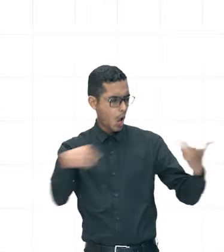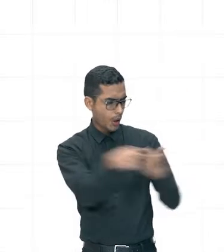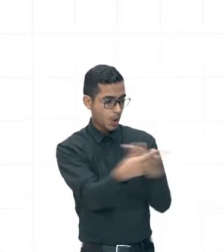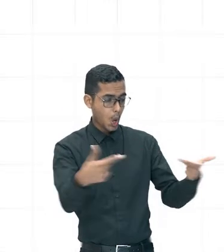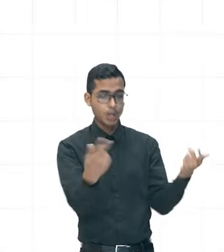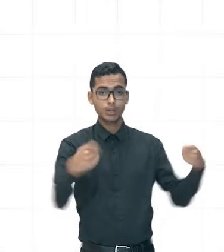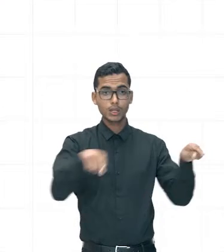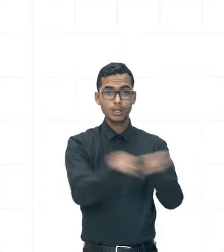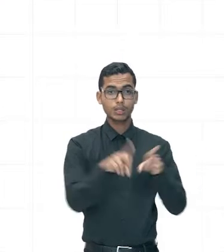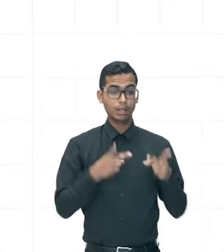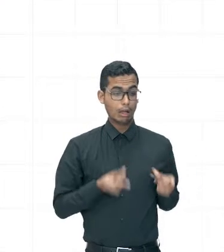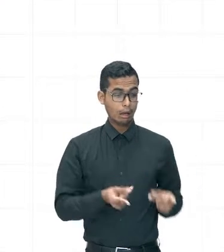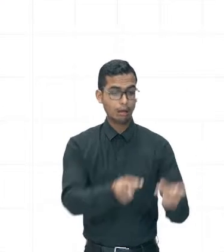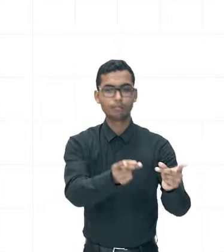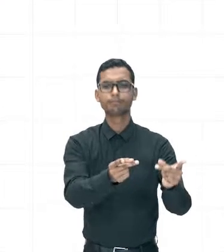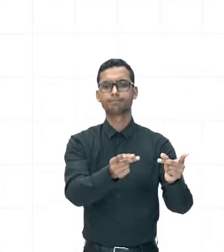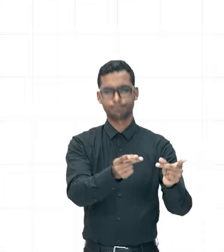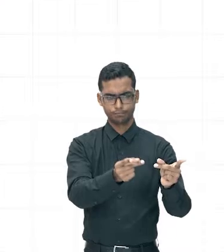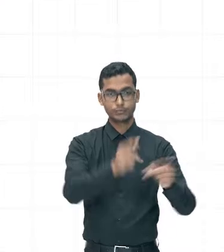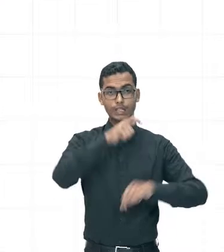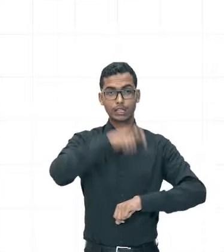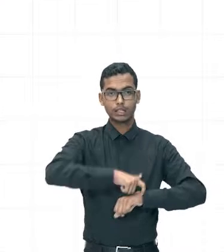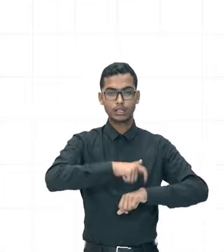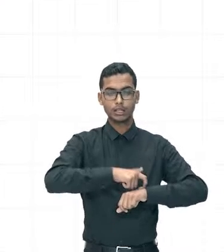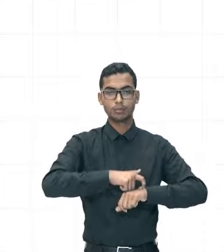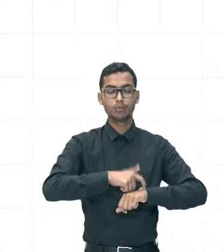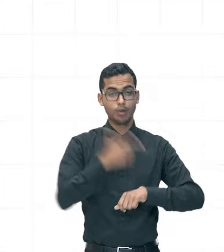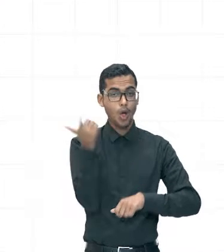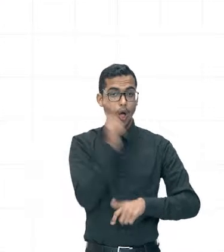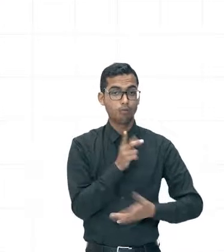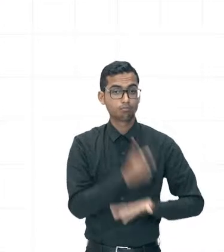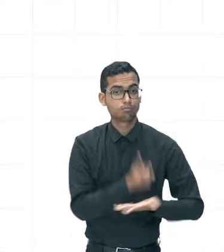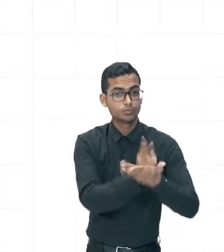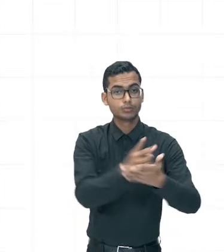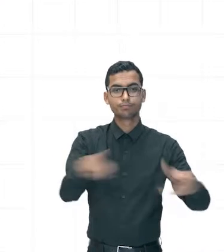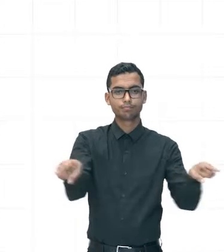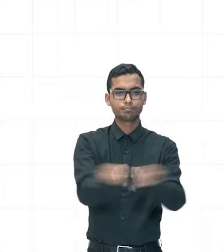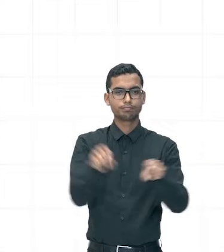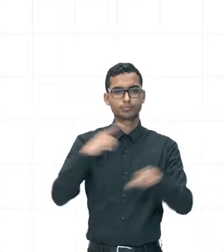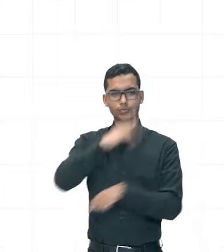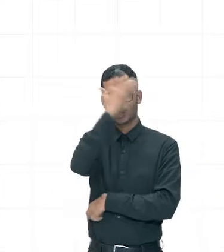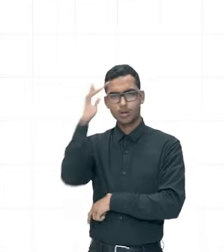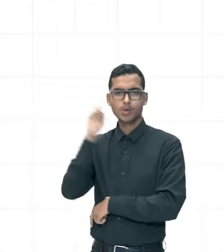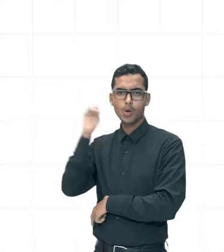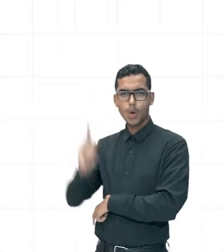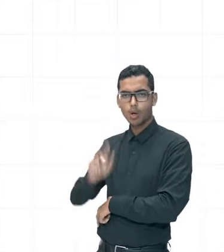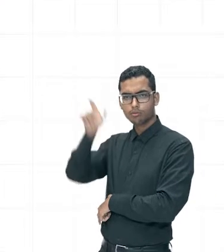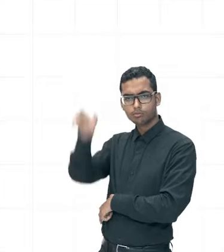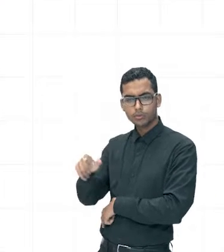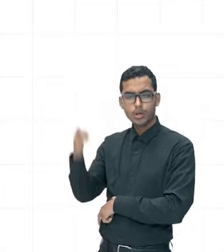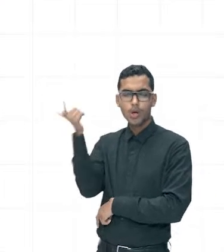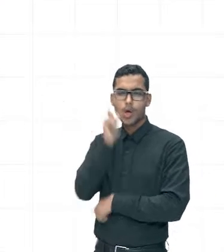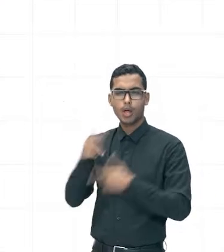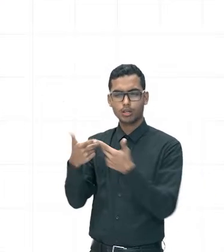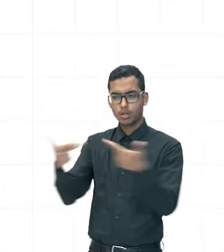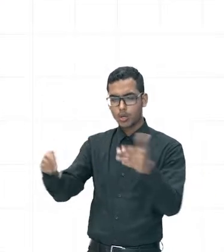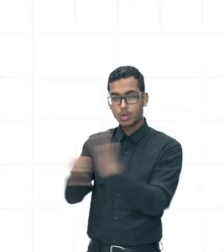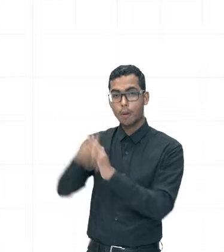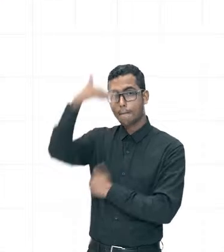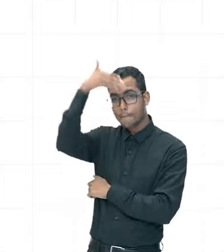o historiador usa essas evidências deixadas pelas pessoas em suas pesquisas, esses vestígios recebem o nome